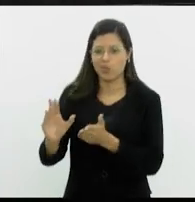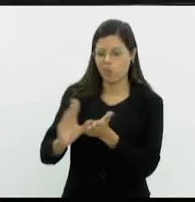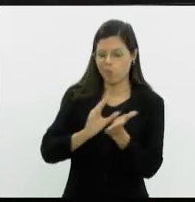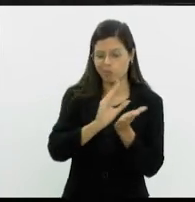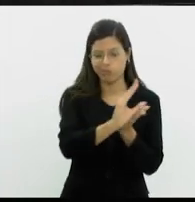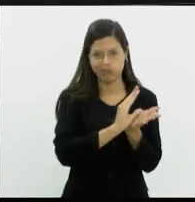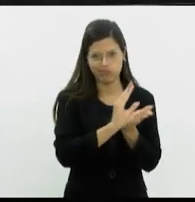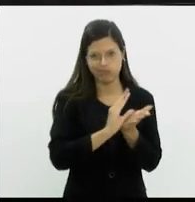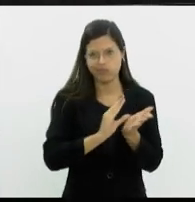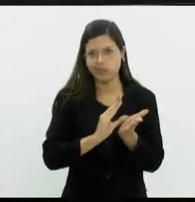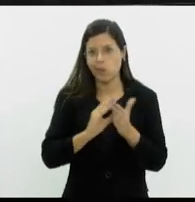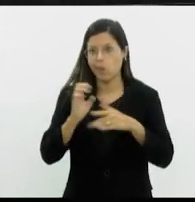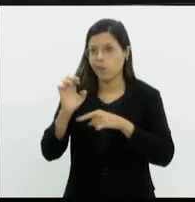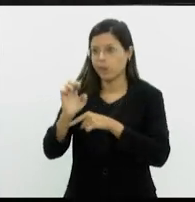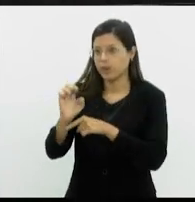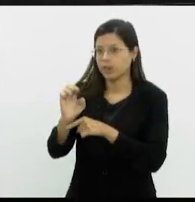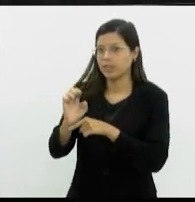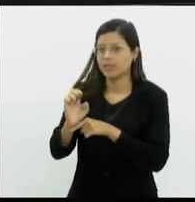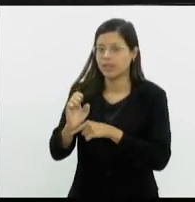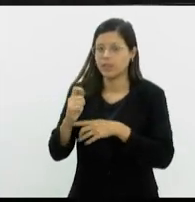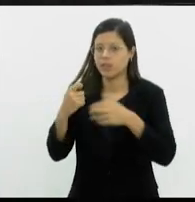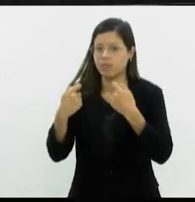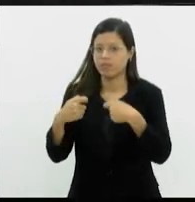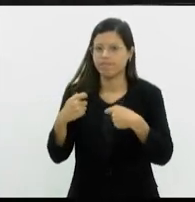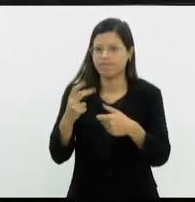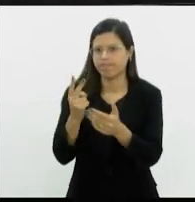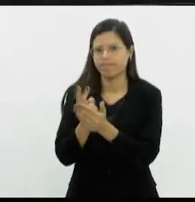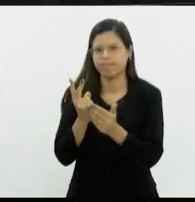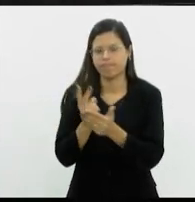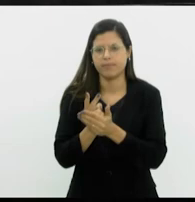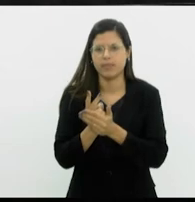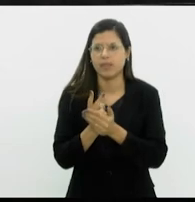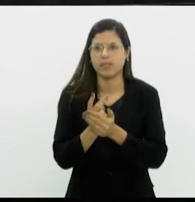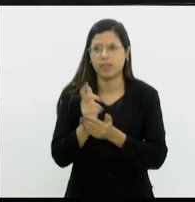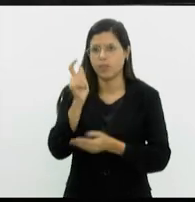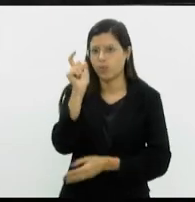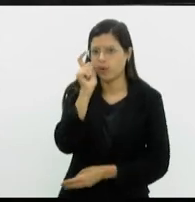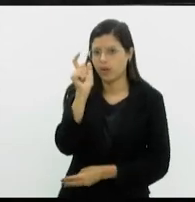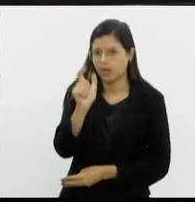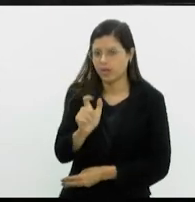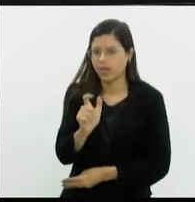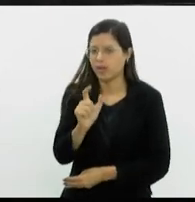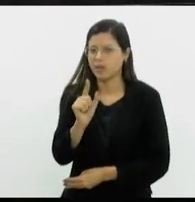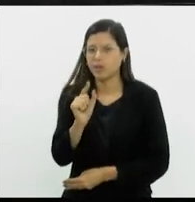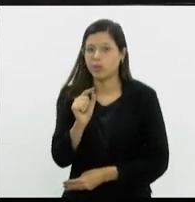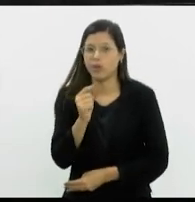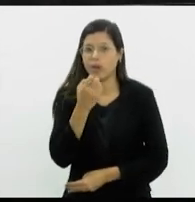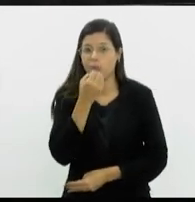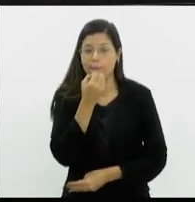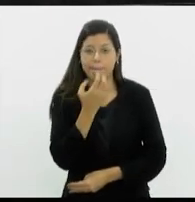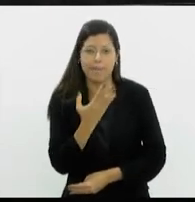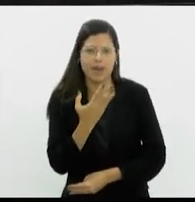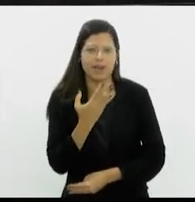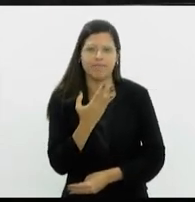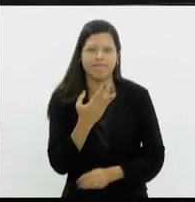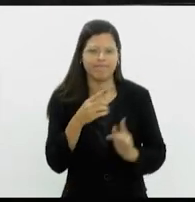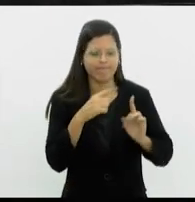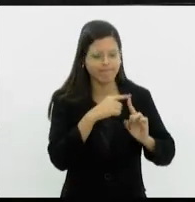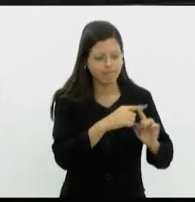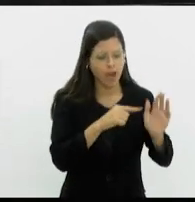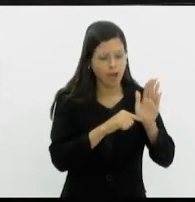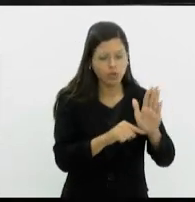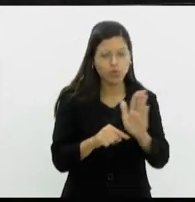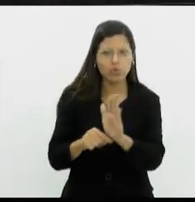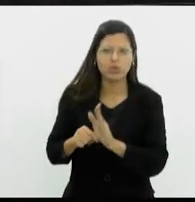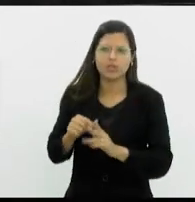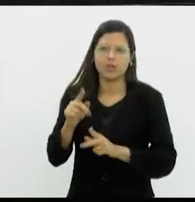Estado deverá ter sempre o interesse do bem comum, o interesse da